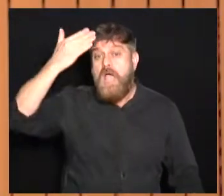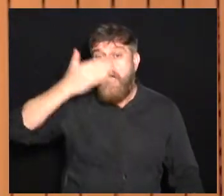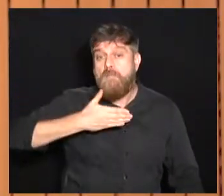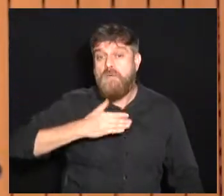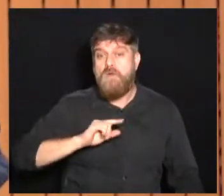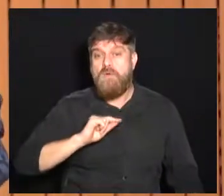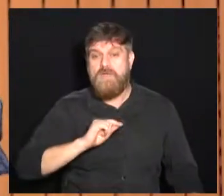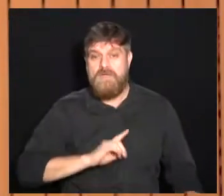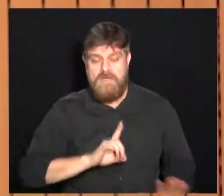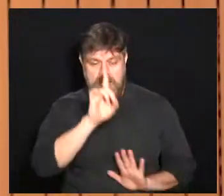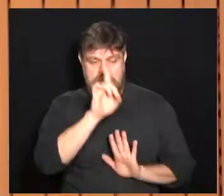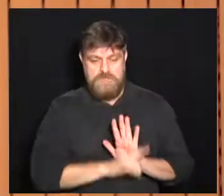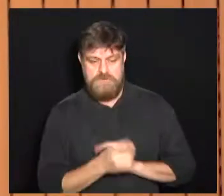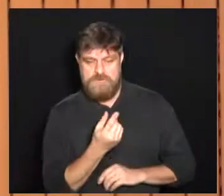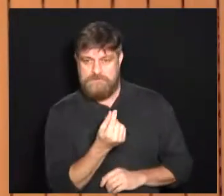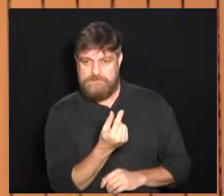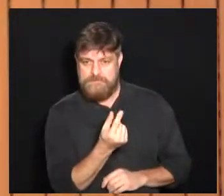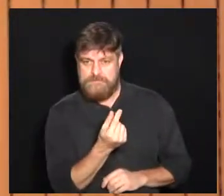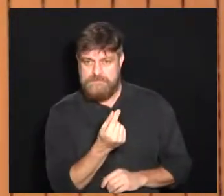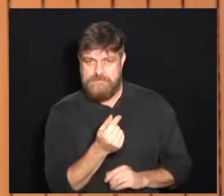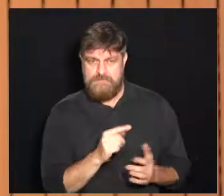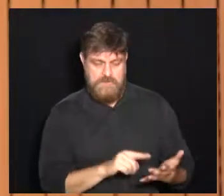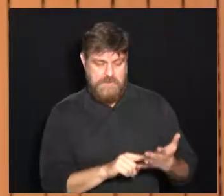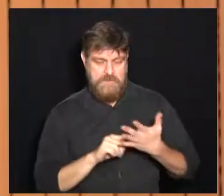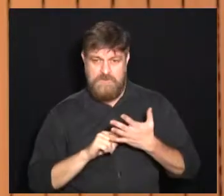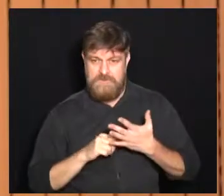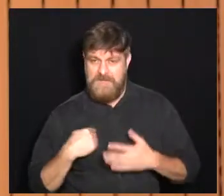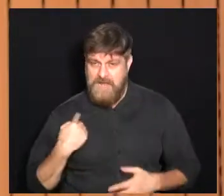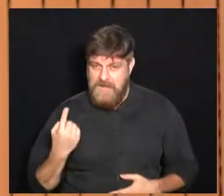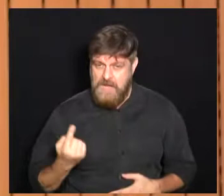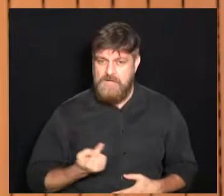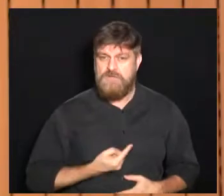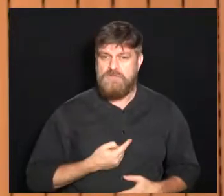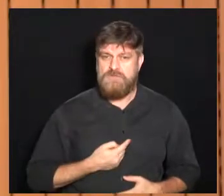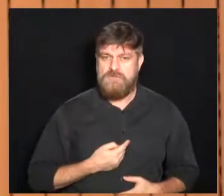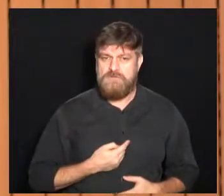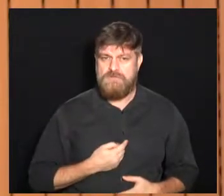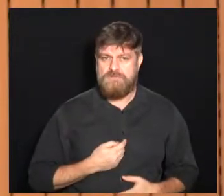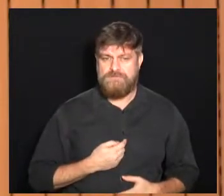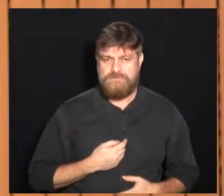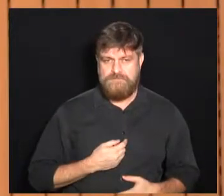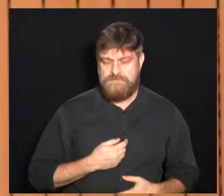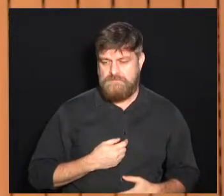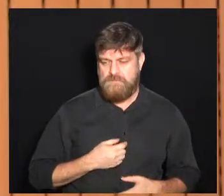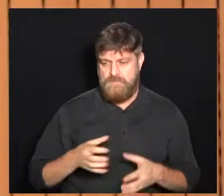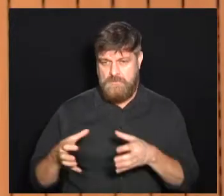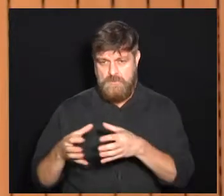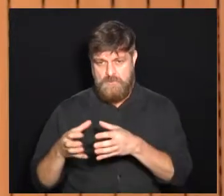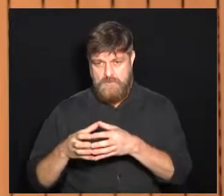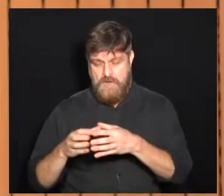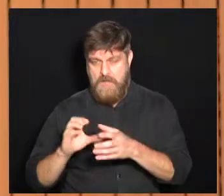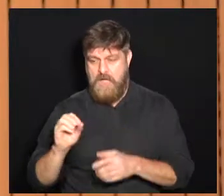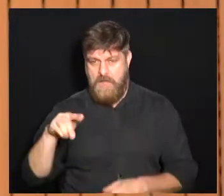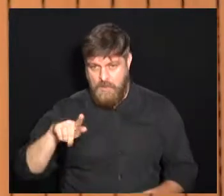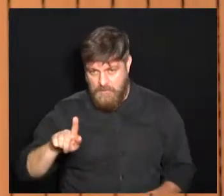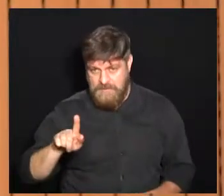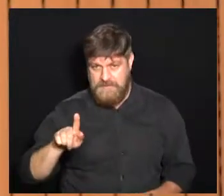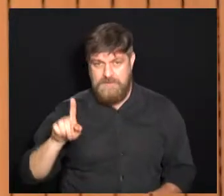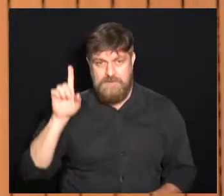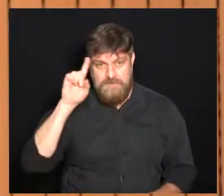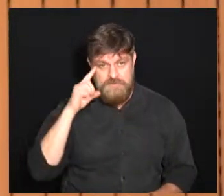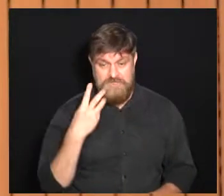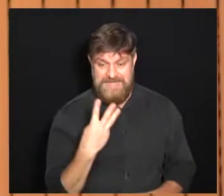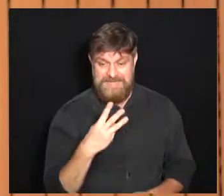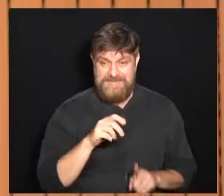nossa diretora financeira veio aqui me mostrar, que nós comunicamos a OS no dia 3